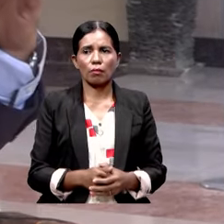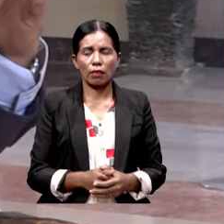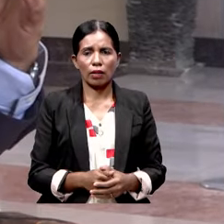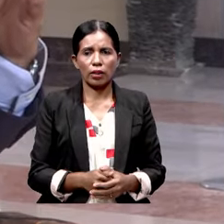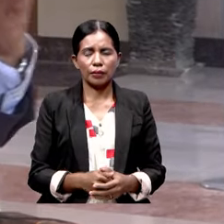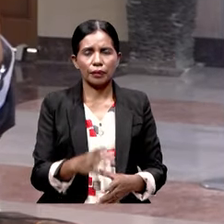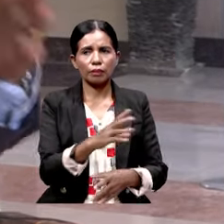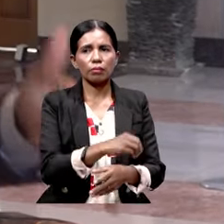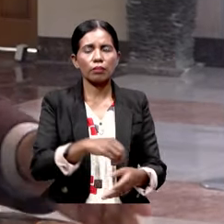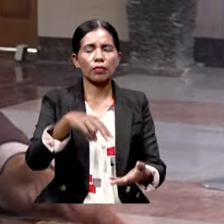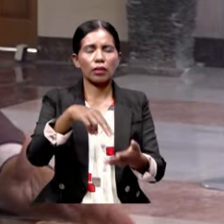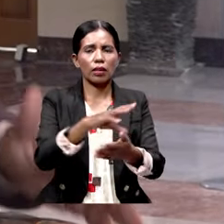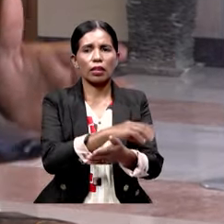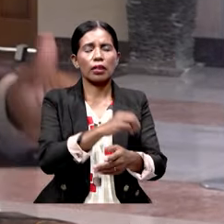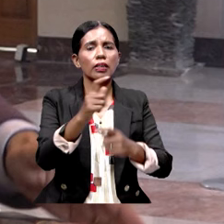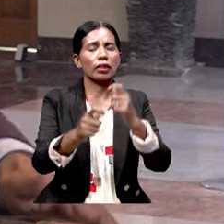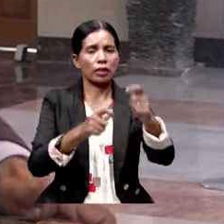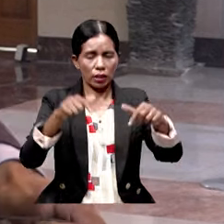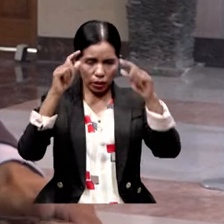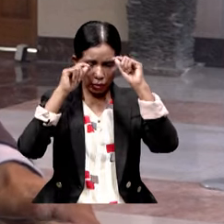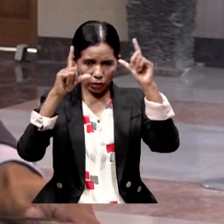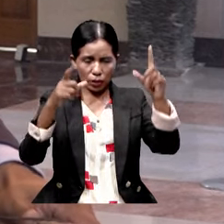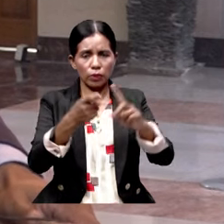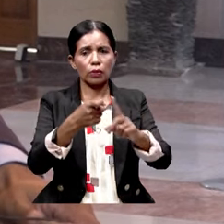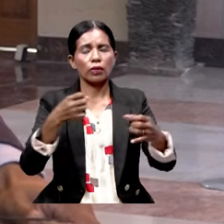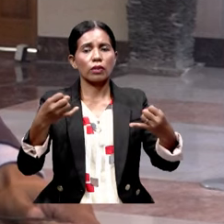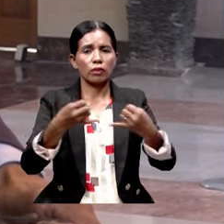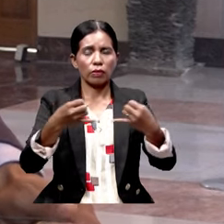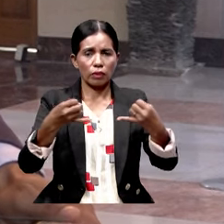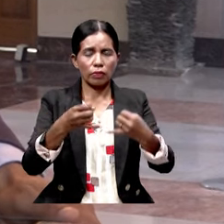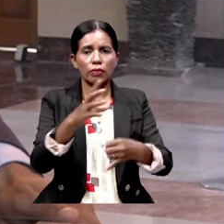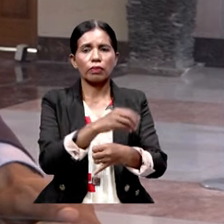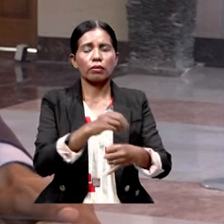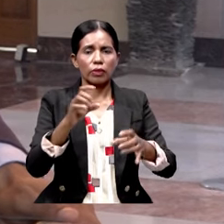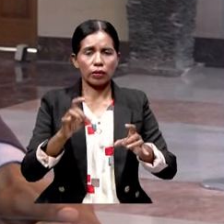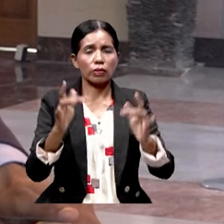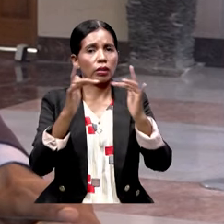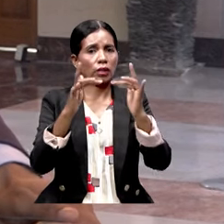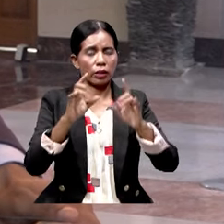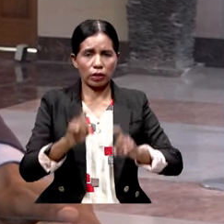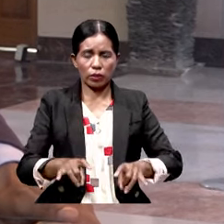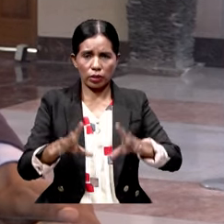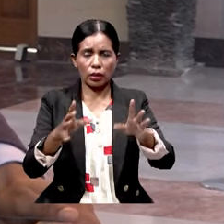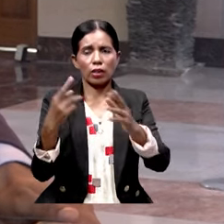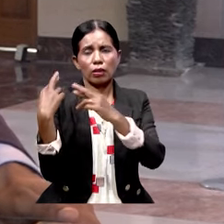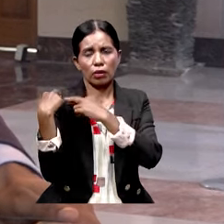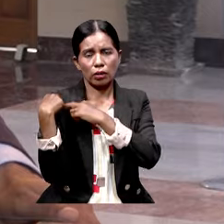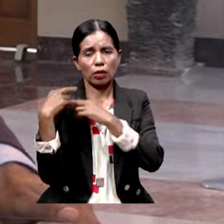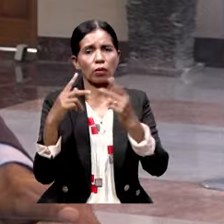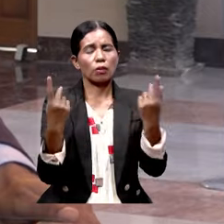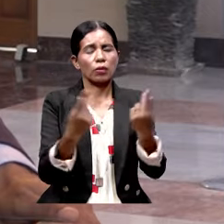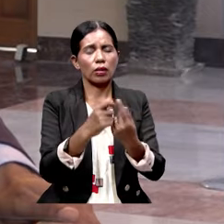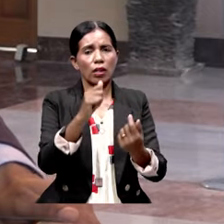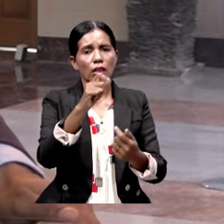no instalação ligação digital e Timor-Leste li Rússia Cabo Submarino e a cidade Darwin, Austrália, responsabiliza Rússia empresa